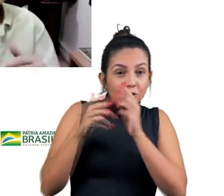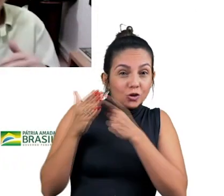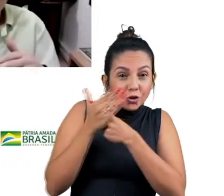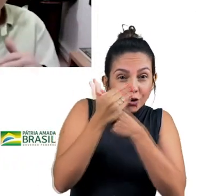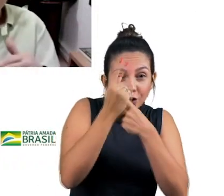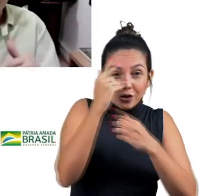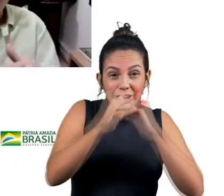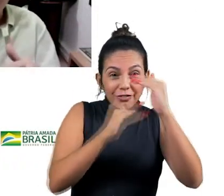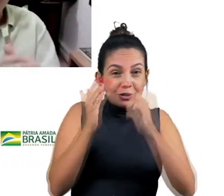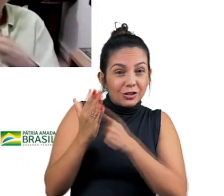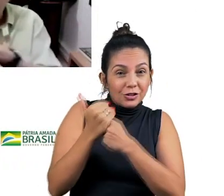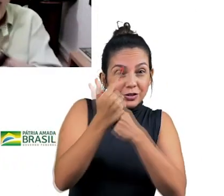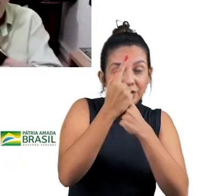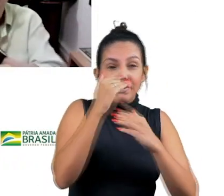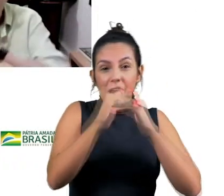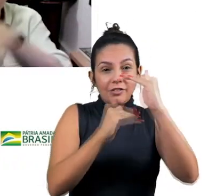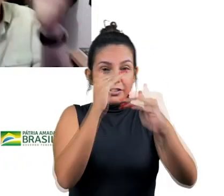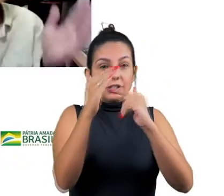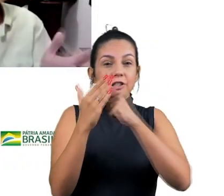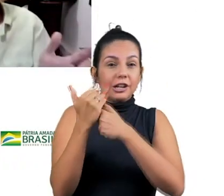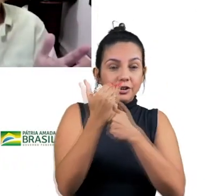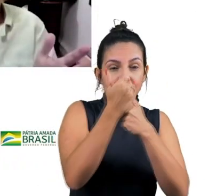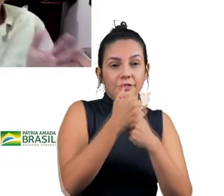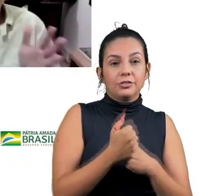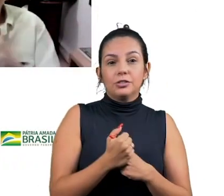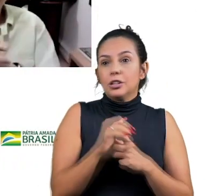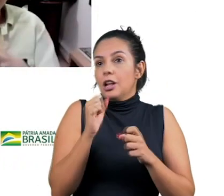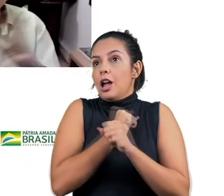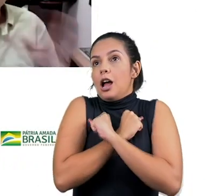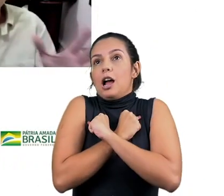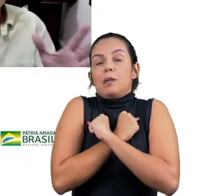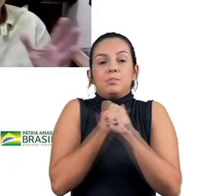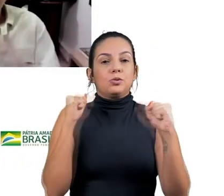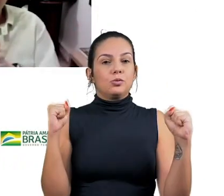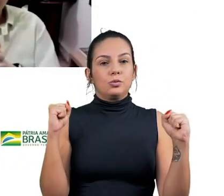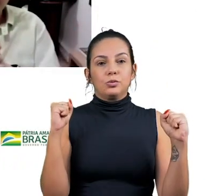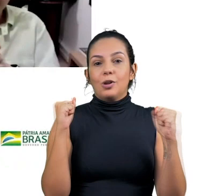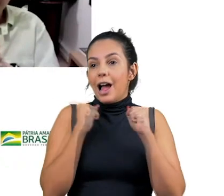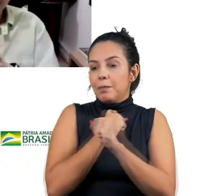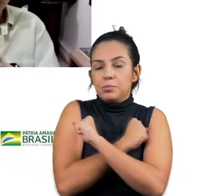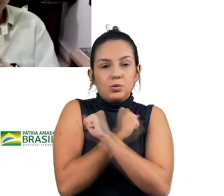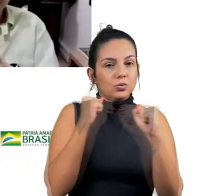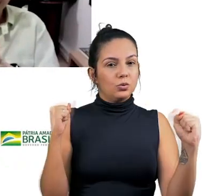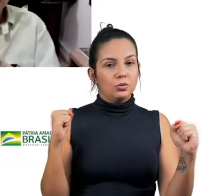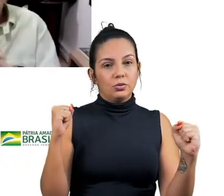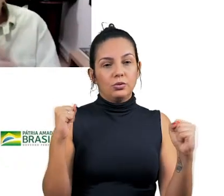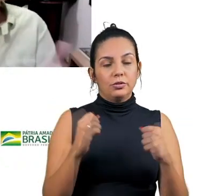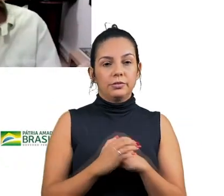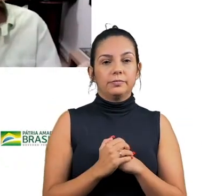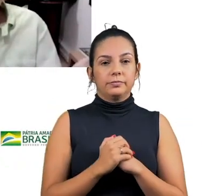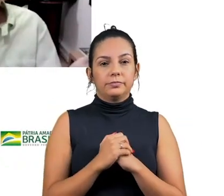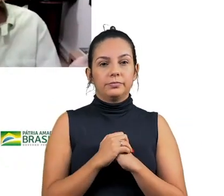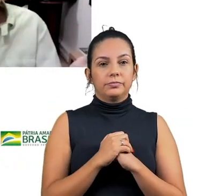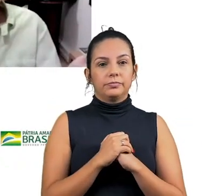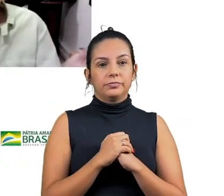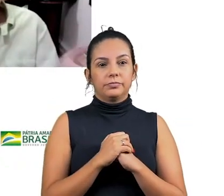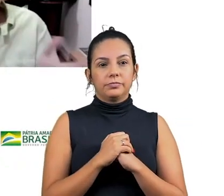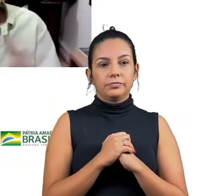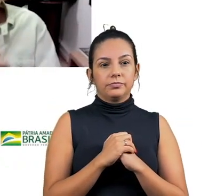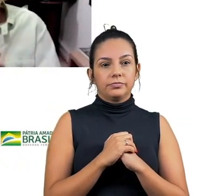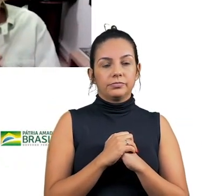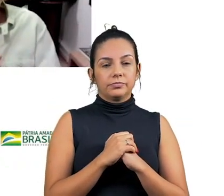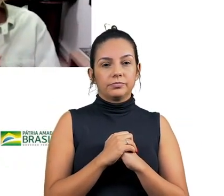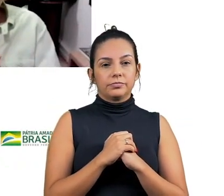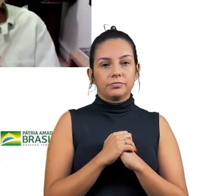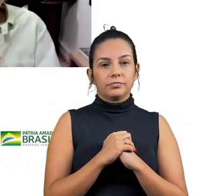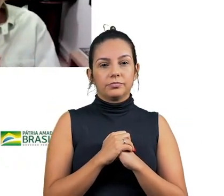um desenvolvimento tecnológico, um avanço tecnológico absurdo, absurdo, né? Estou doido para fazer a